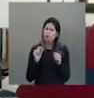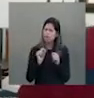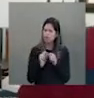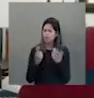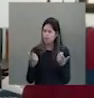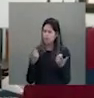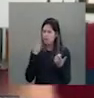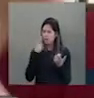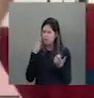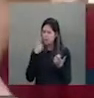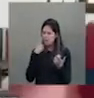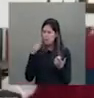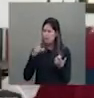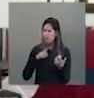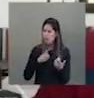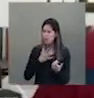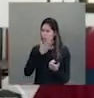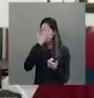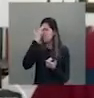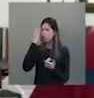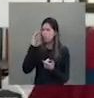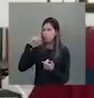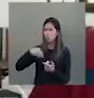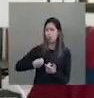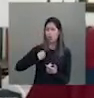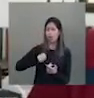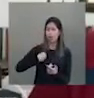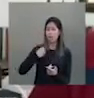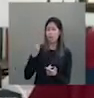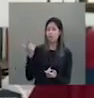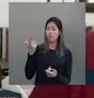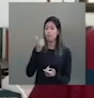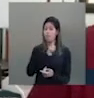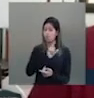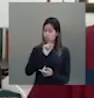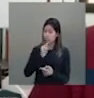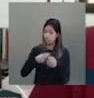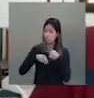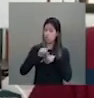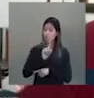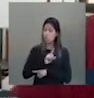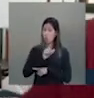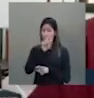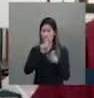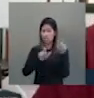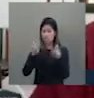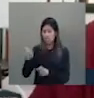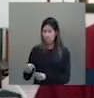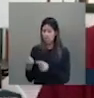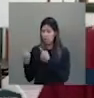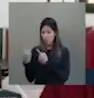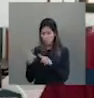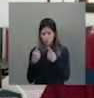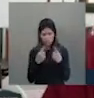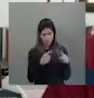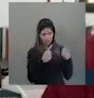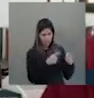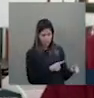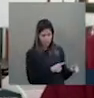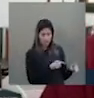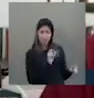ouviu um depoimento de um sobrevivente desse processo de picaretas. Essa gente estava sendo perseguida pelos senadores?